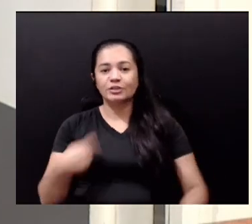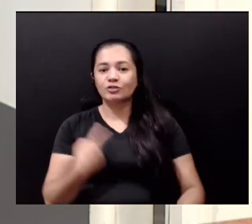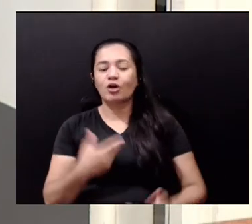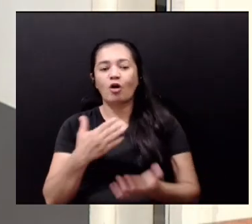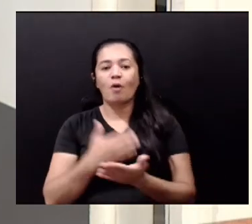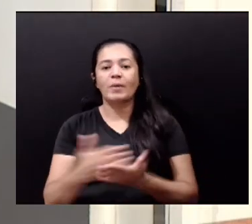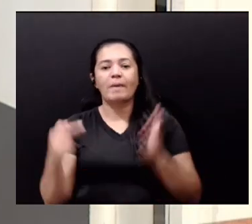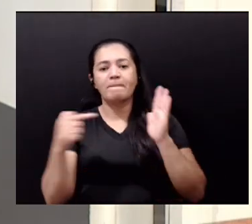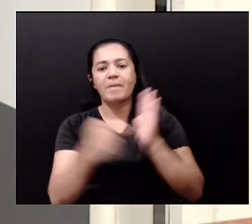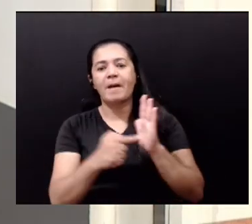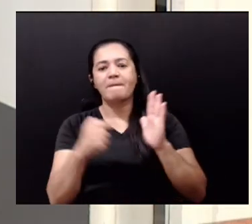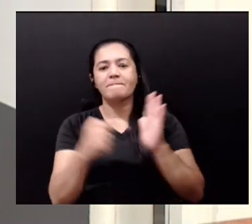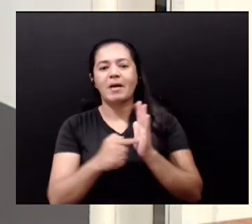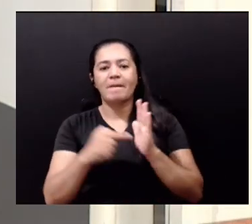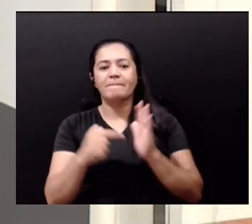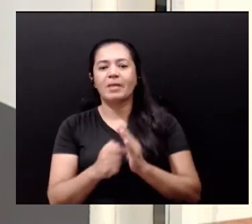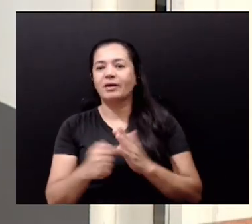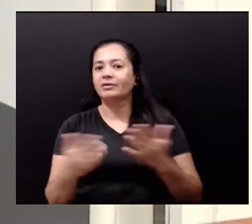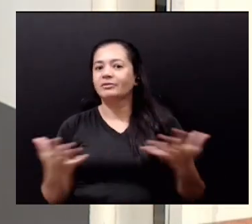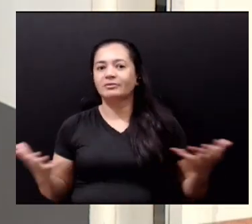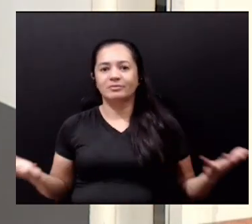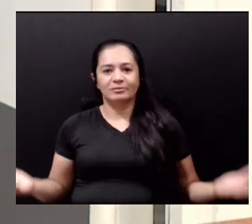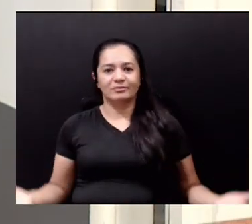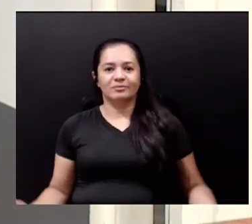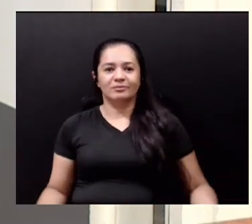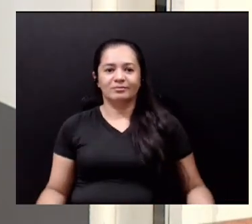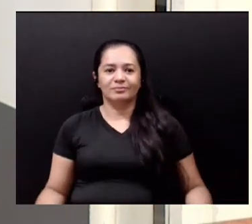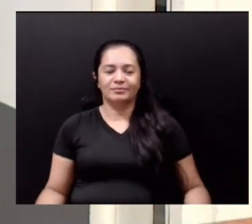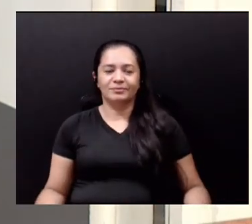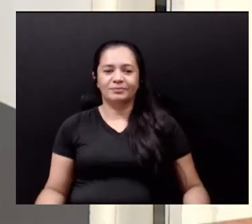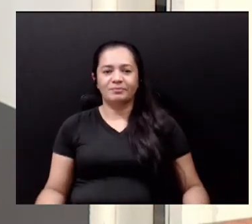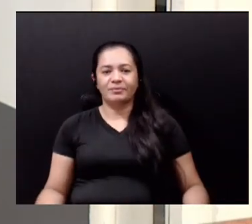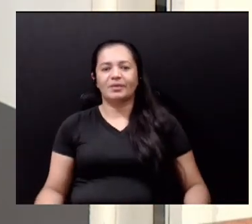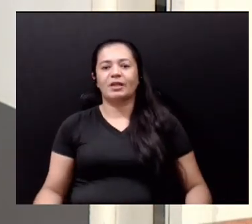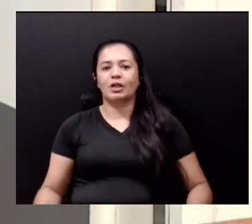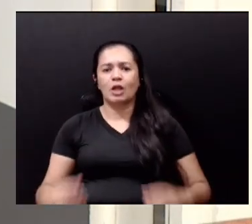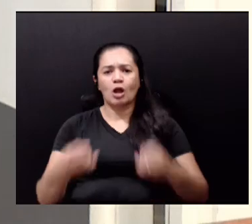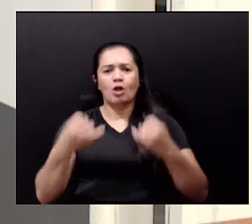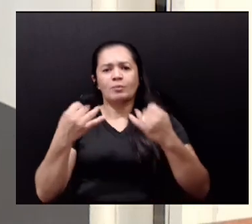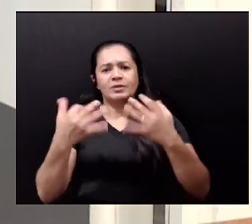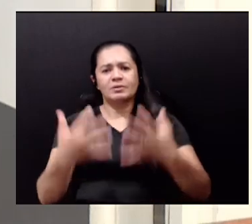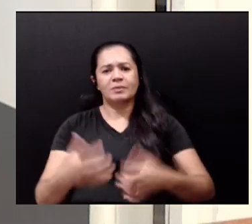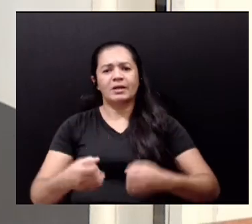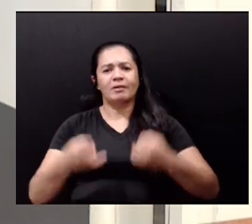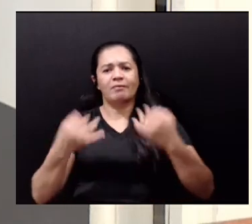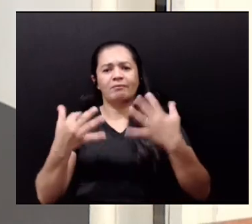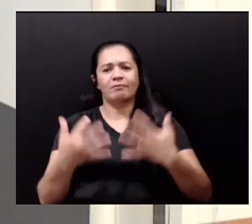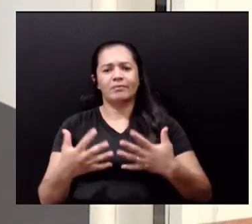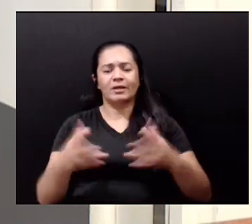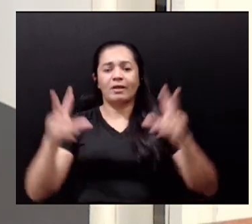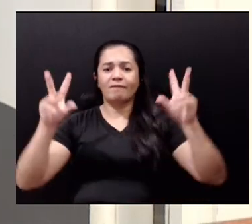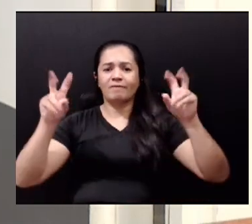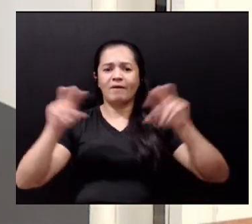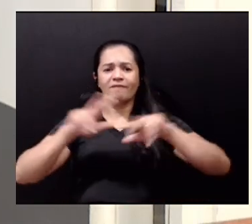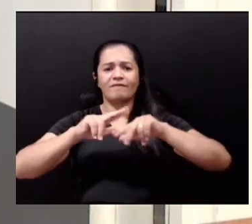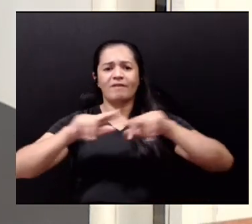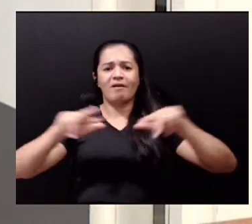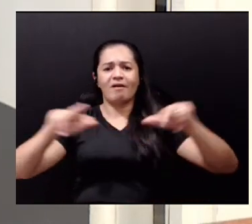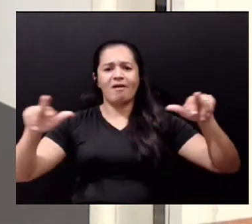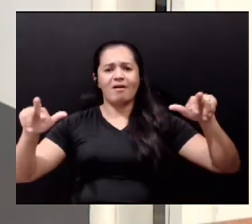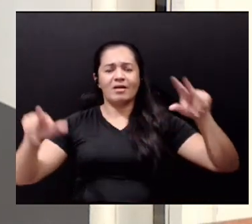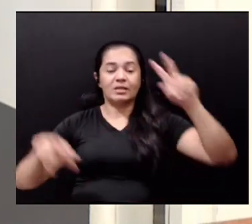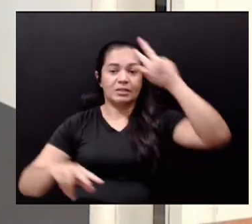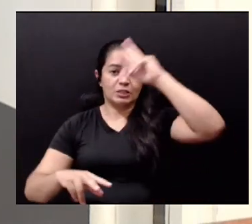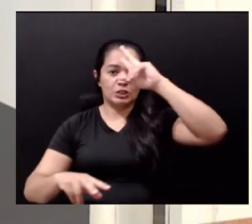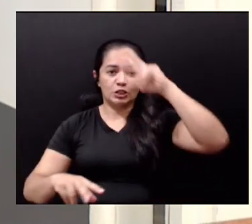abre, né, para muita coisa. A gente começou a falar disso, e aí começa várias histórias de violência. Eu fazia um projeto